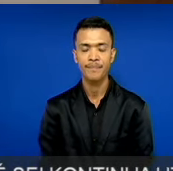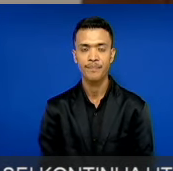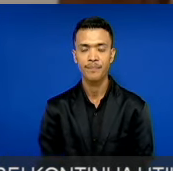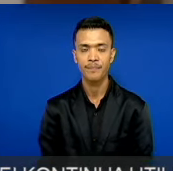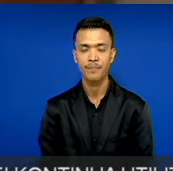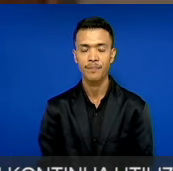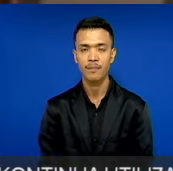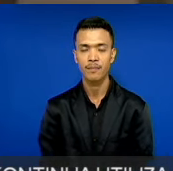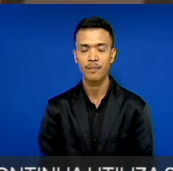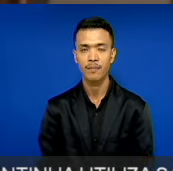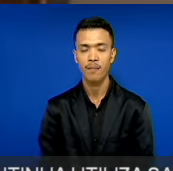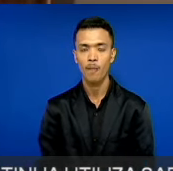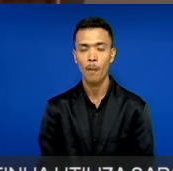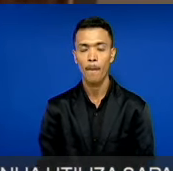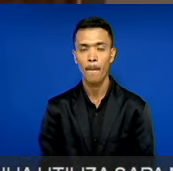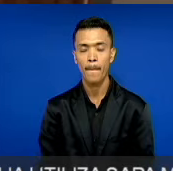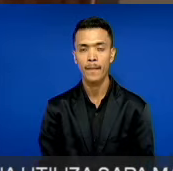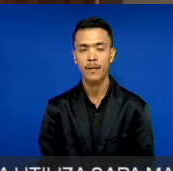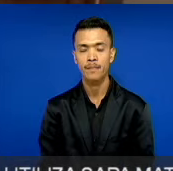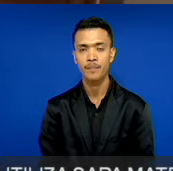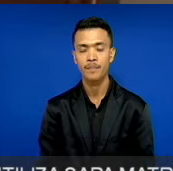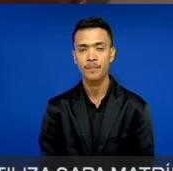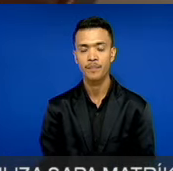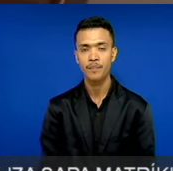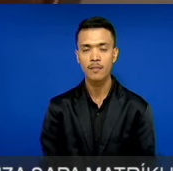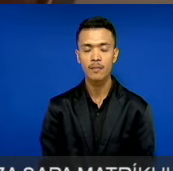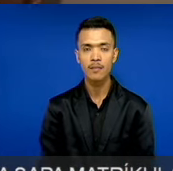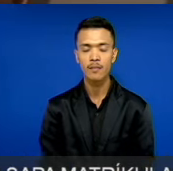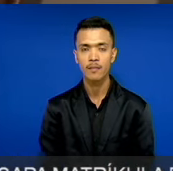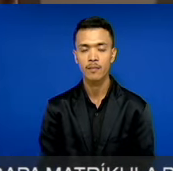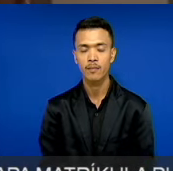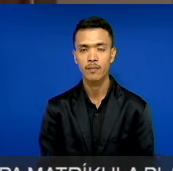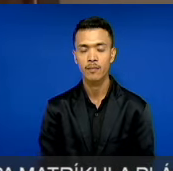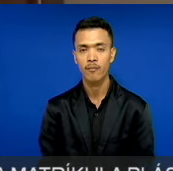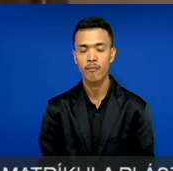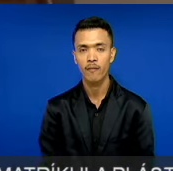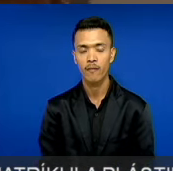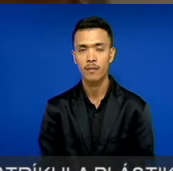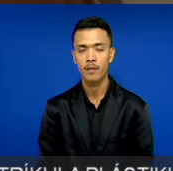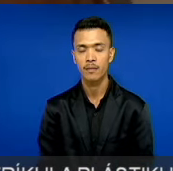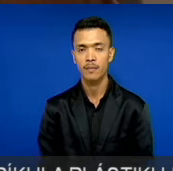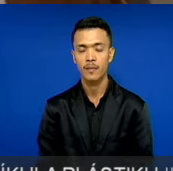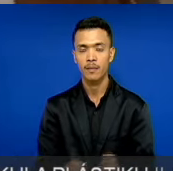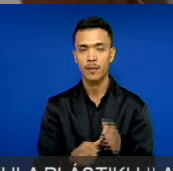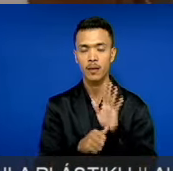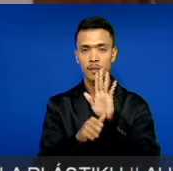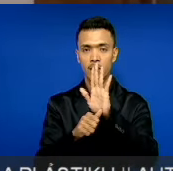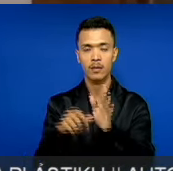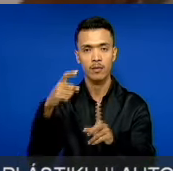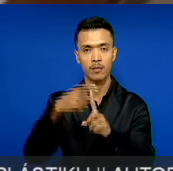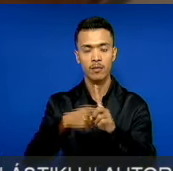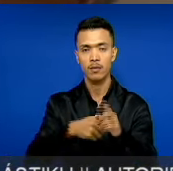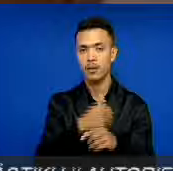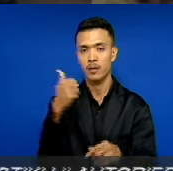só ainda o in GR, que porque do GS, que nem a presença periódica, resto né,